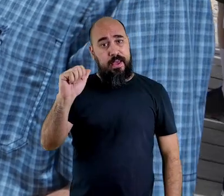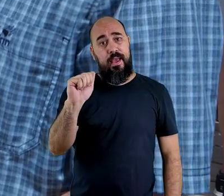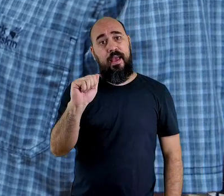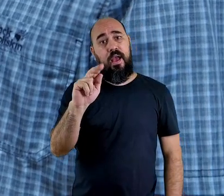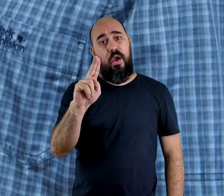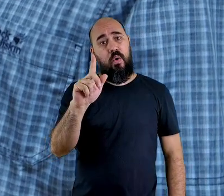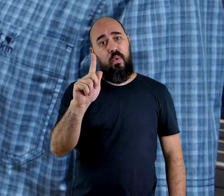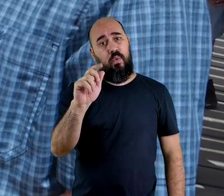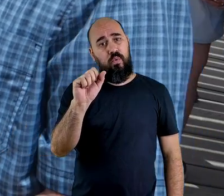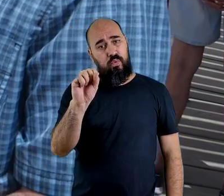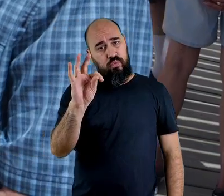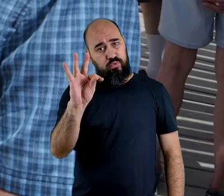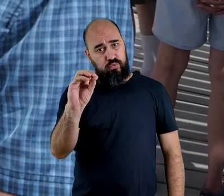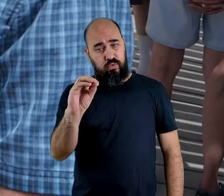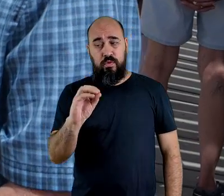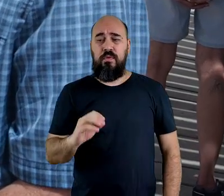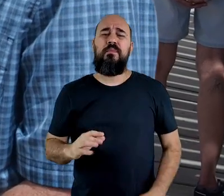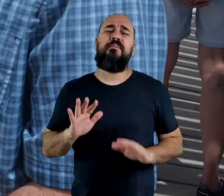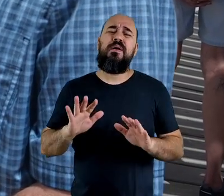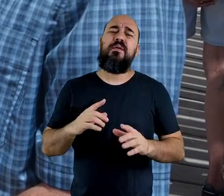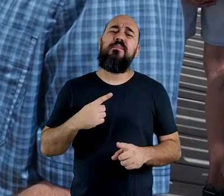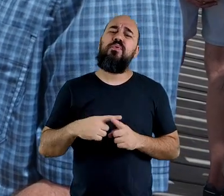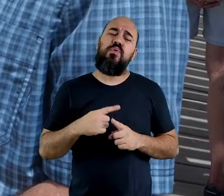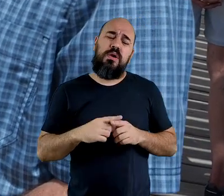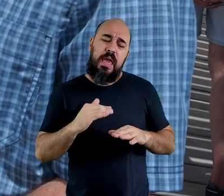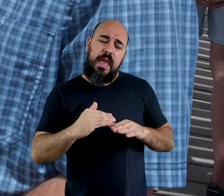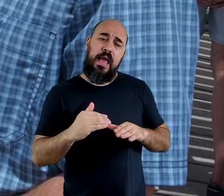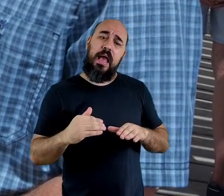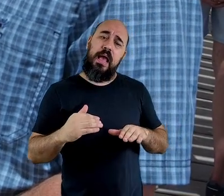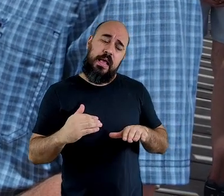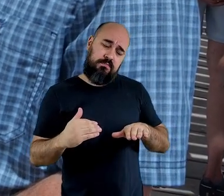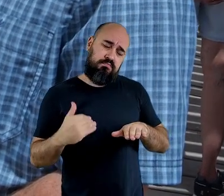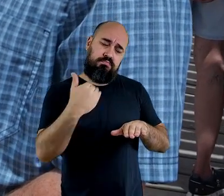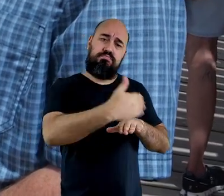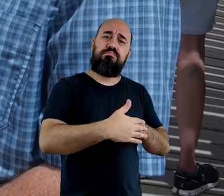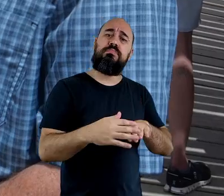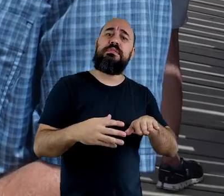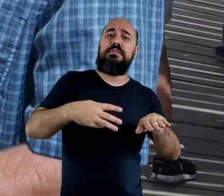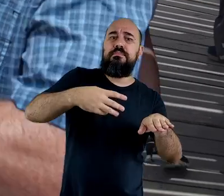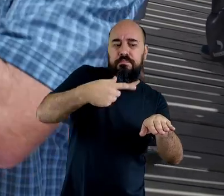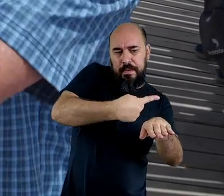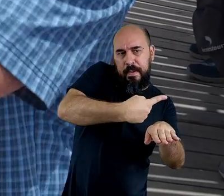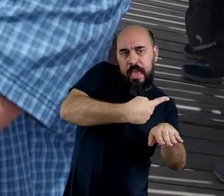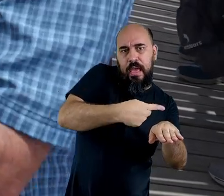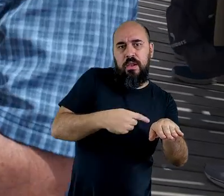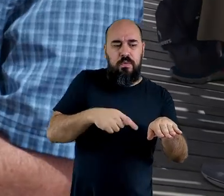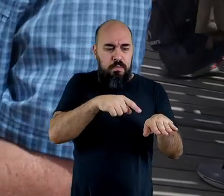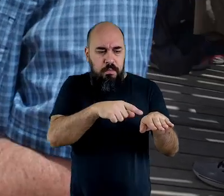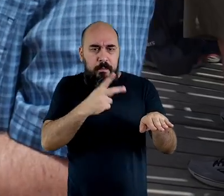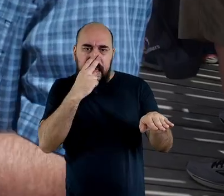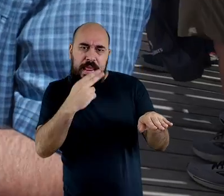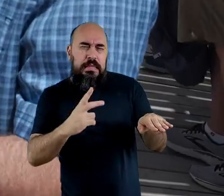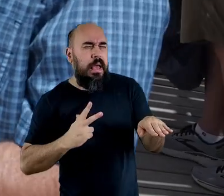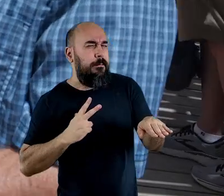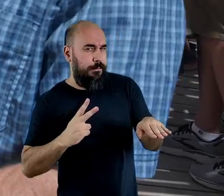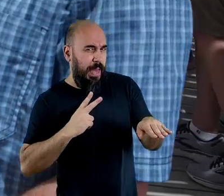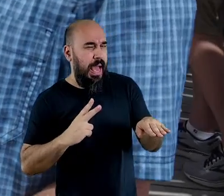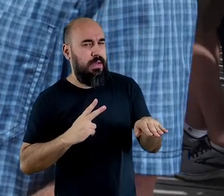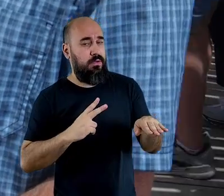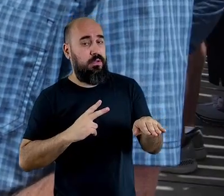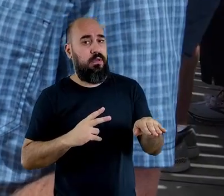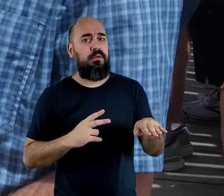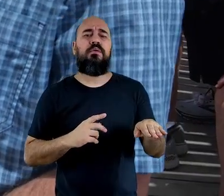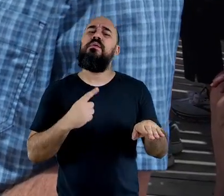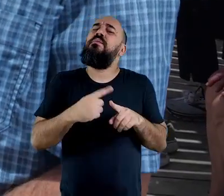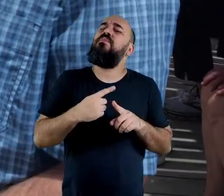privada. Por que pensamos assim? Porque ali encontraram uma pequena casa de banho, uma casa de banho privada, que